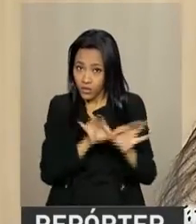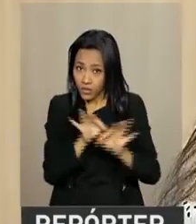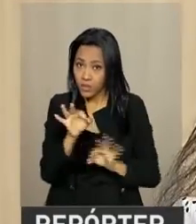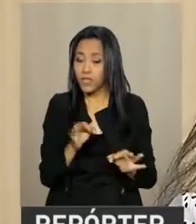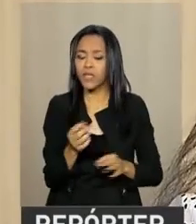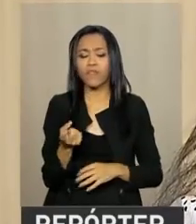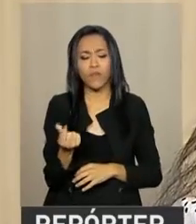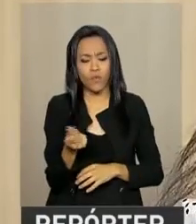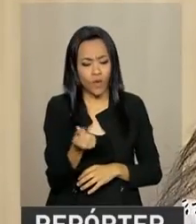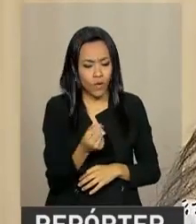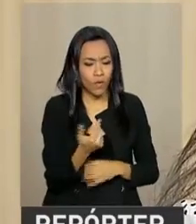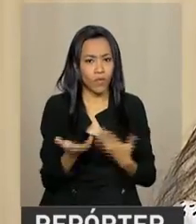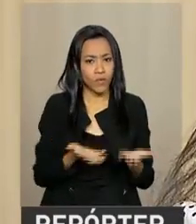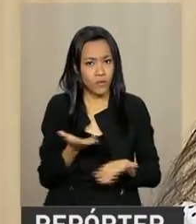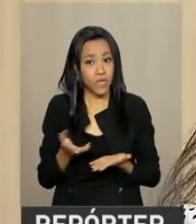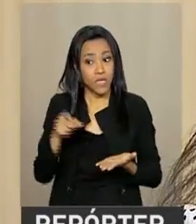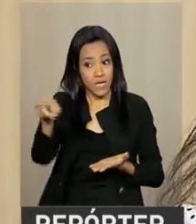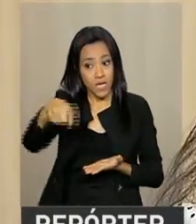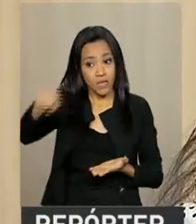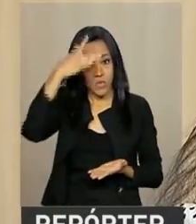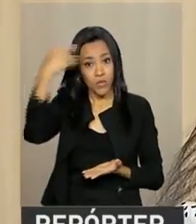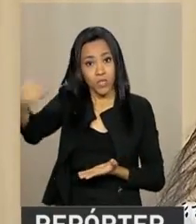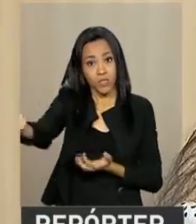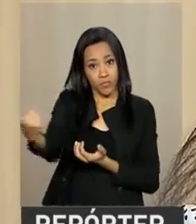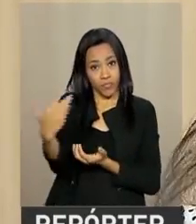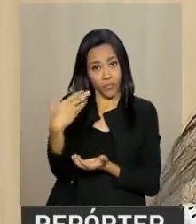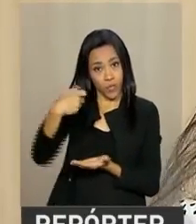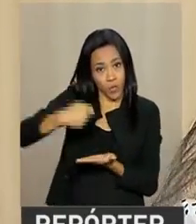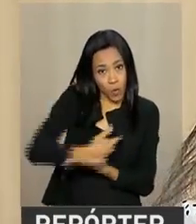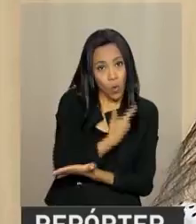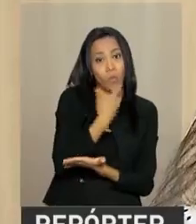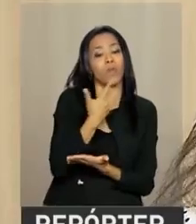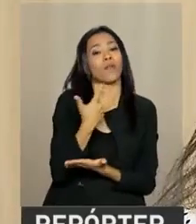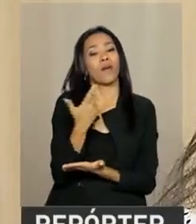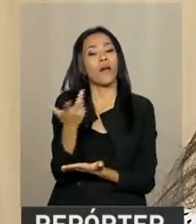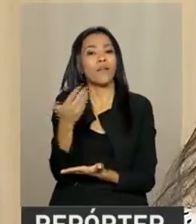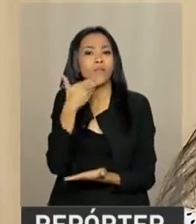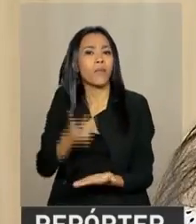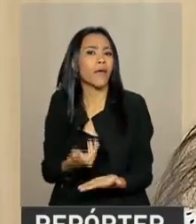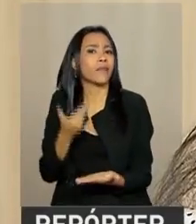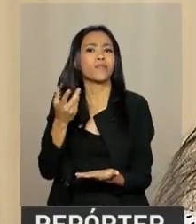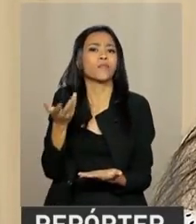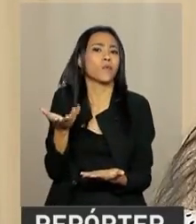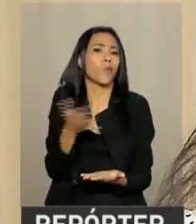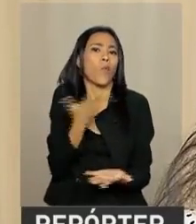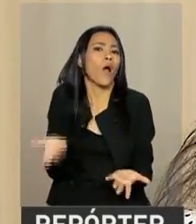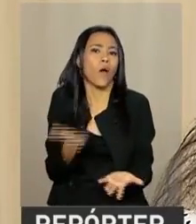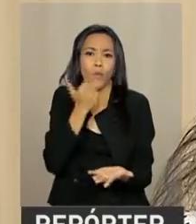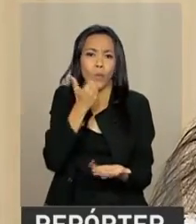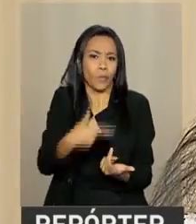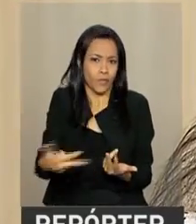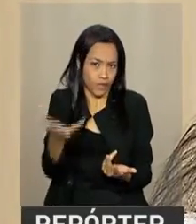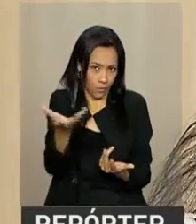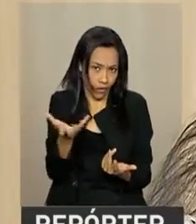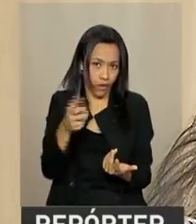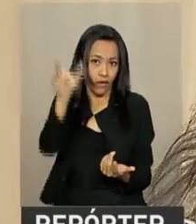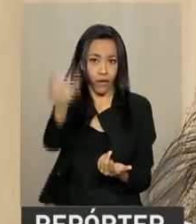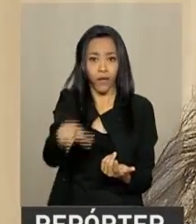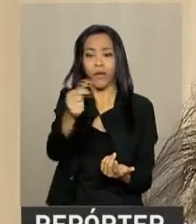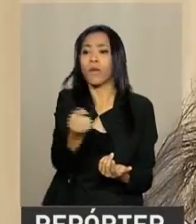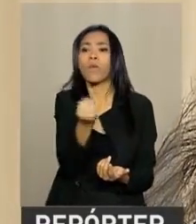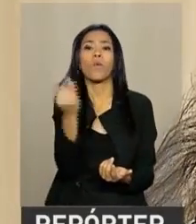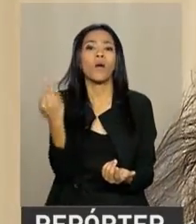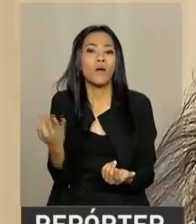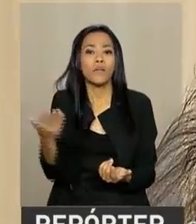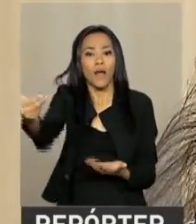custos e os consumidores também trazem as demandas, né, de que tipo de alimento, né,